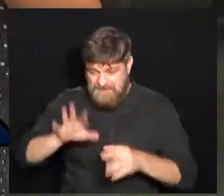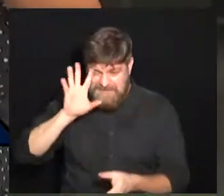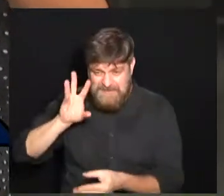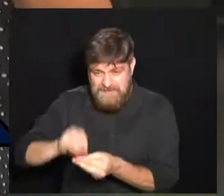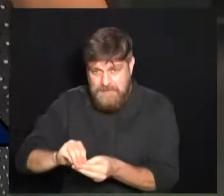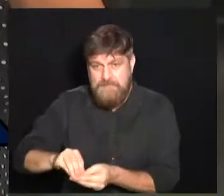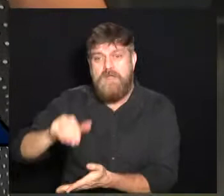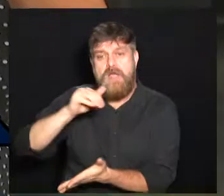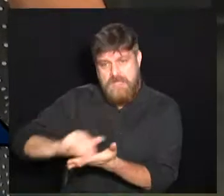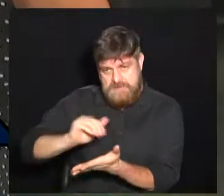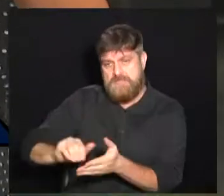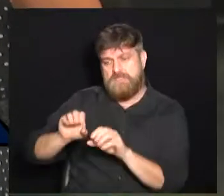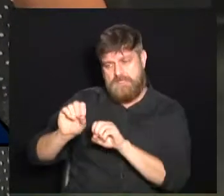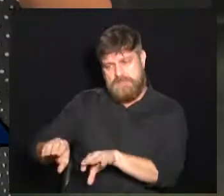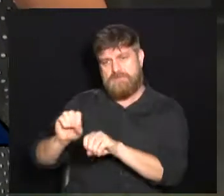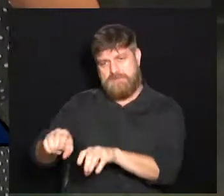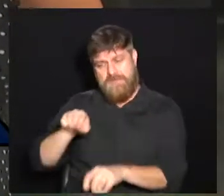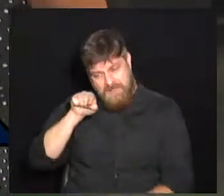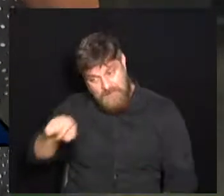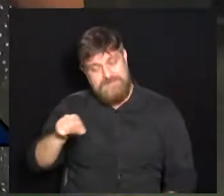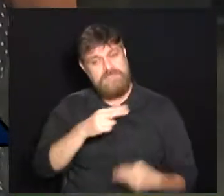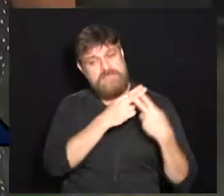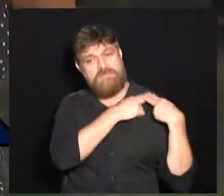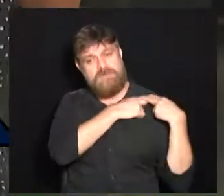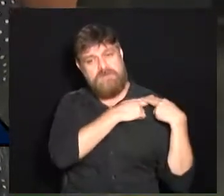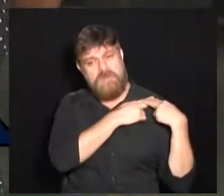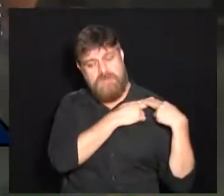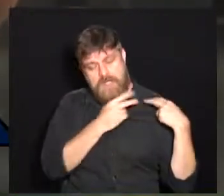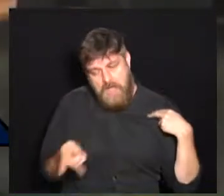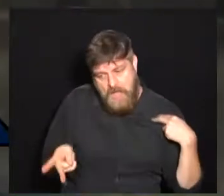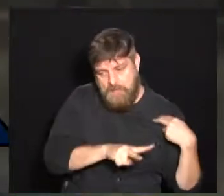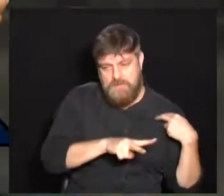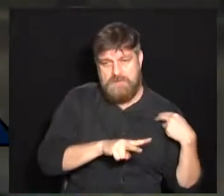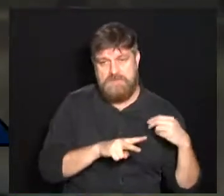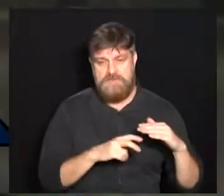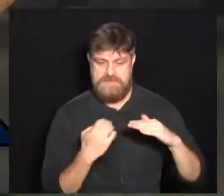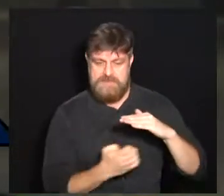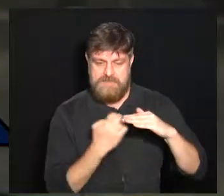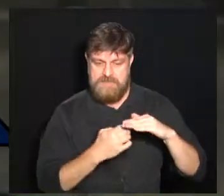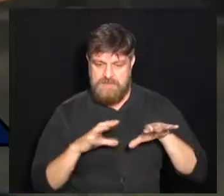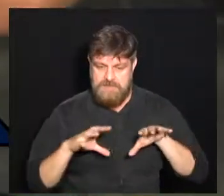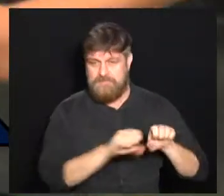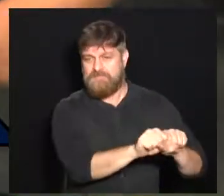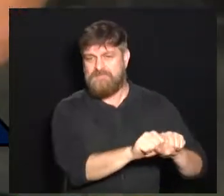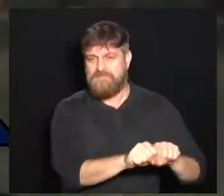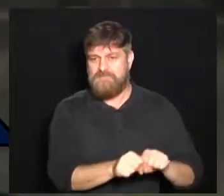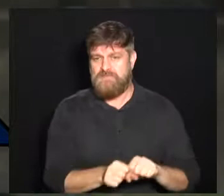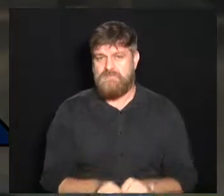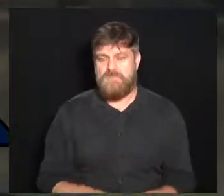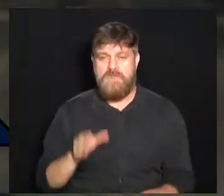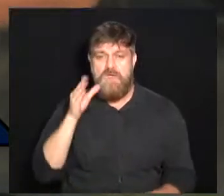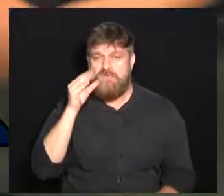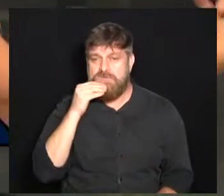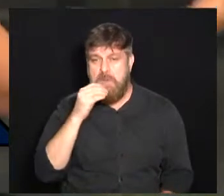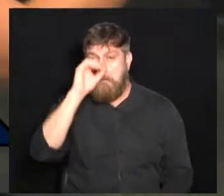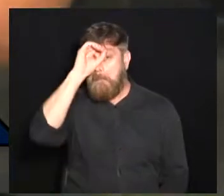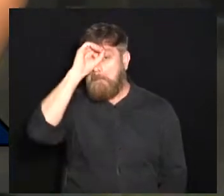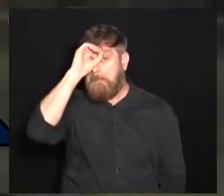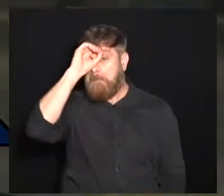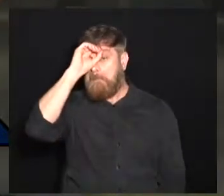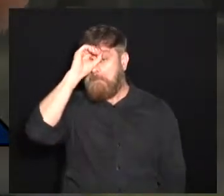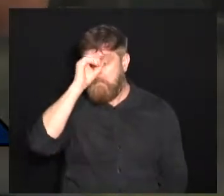da Secretaria de Educação. E esse processo de transição foi muito deficiente, no sentido de não informar os funcionários, de